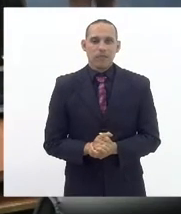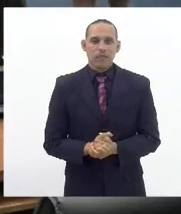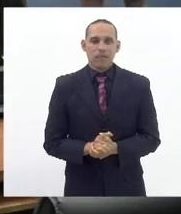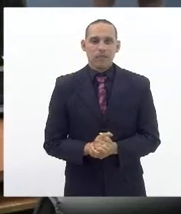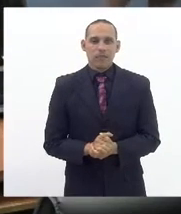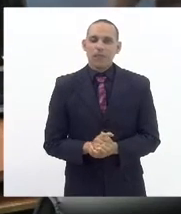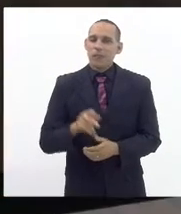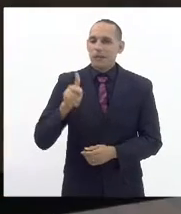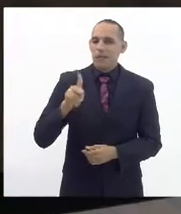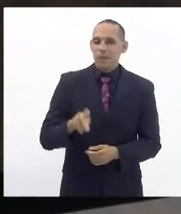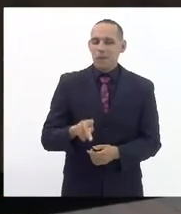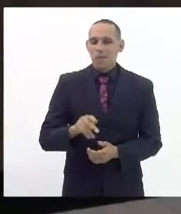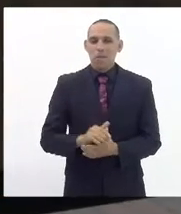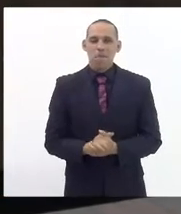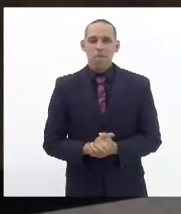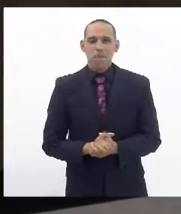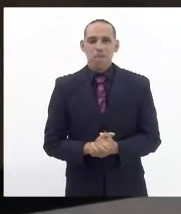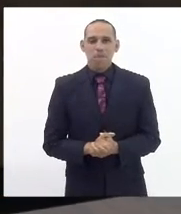Senhora Presidente,